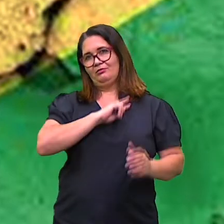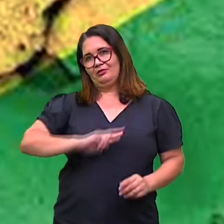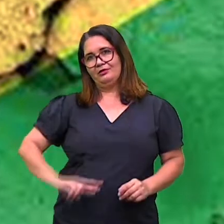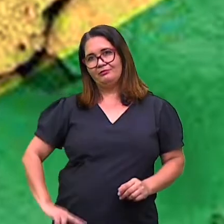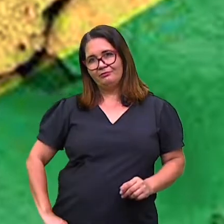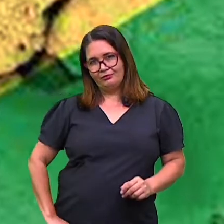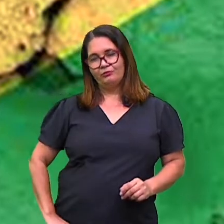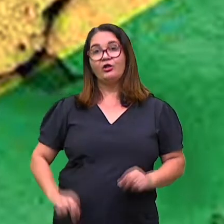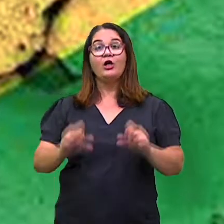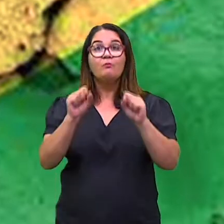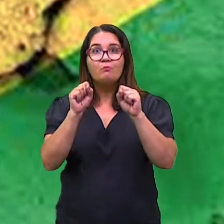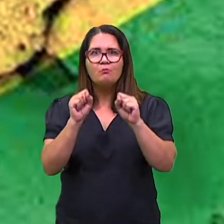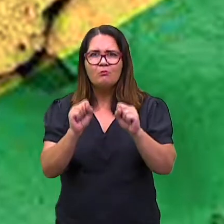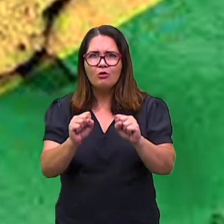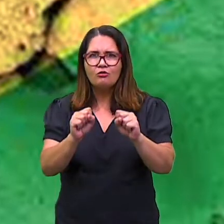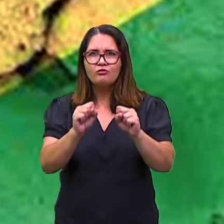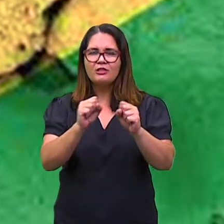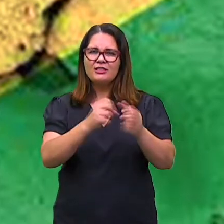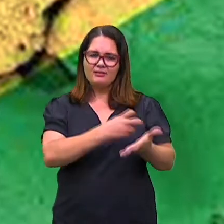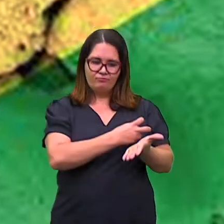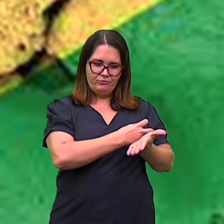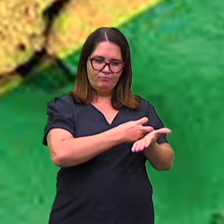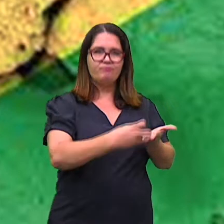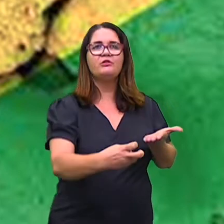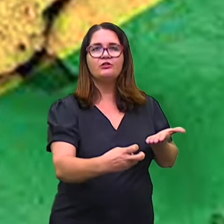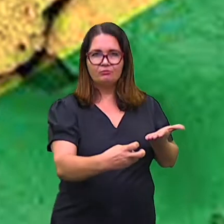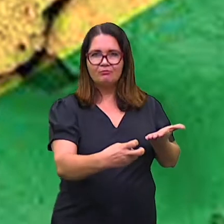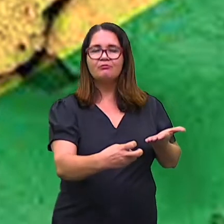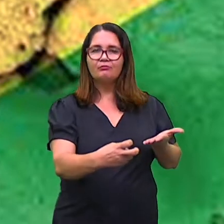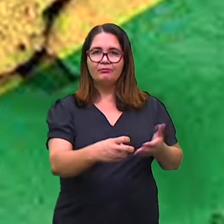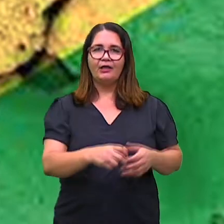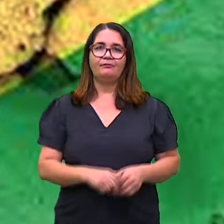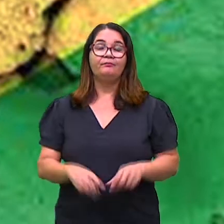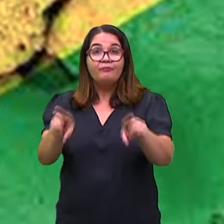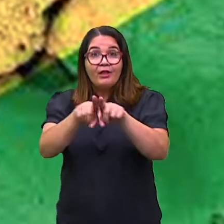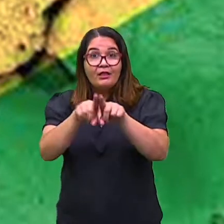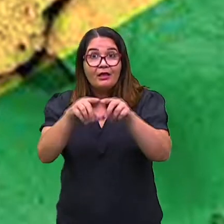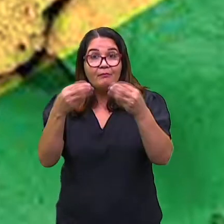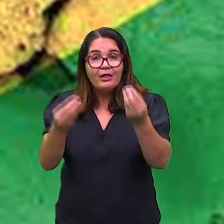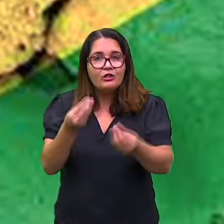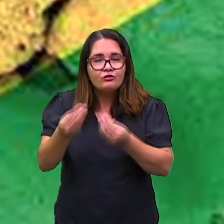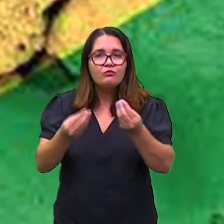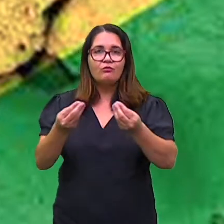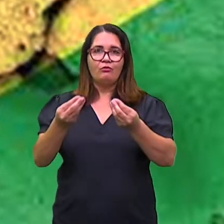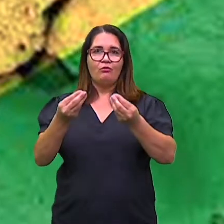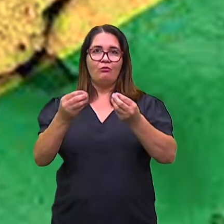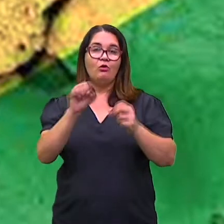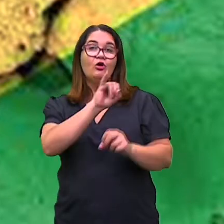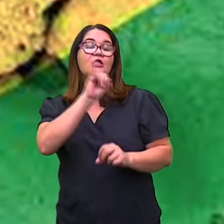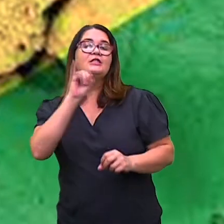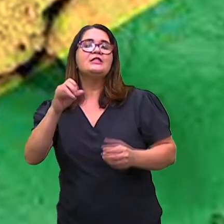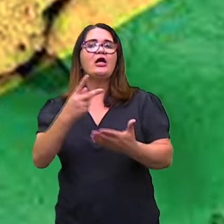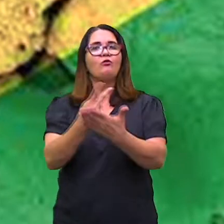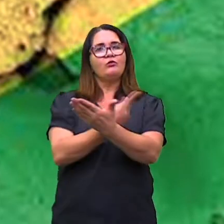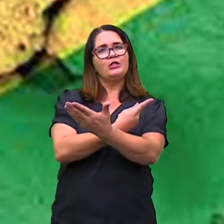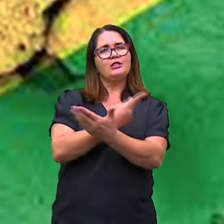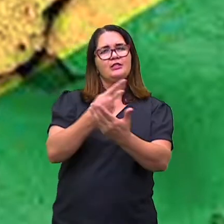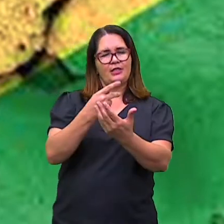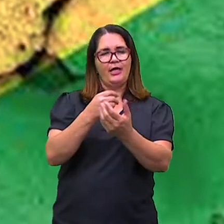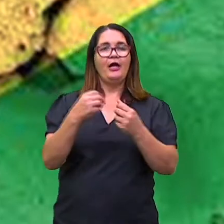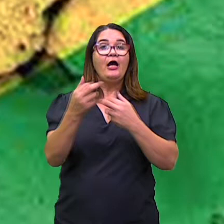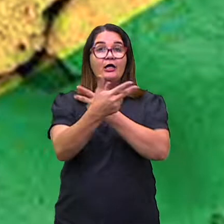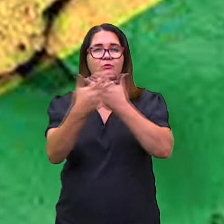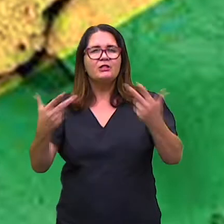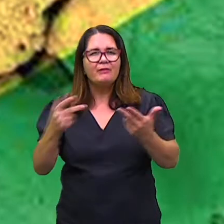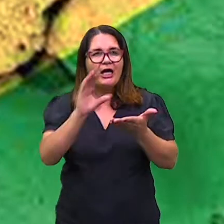Além dos governadores e prefeitos, por indícios de cometimento de crimes de responsabilidade, de acordo com o artigo